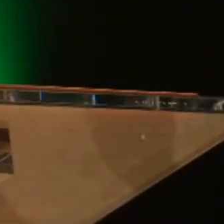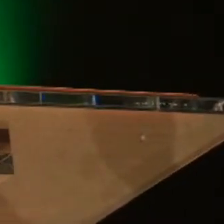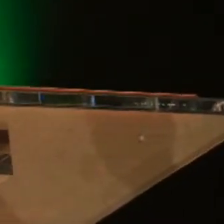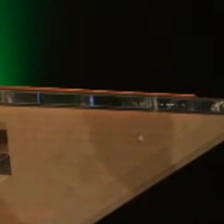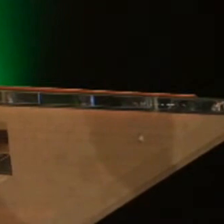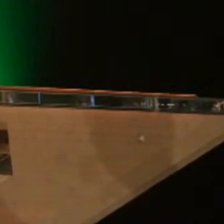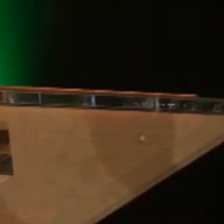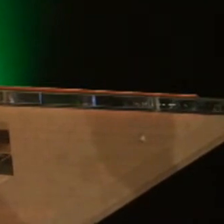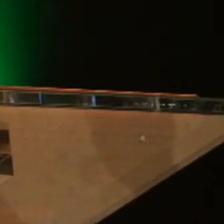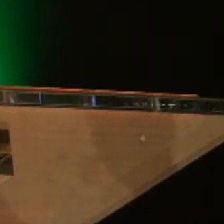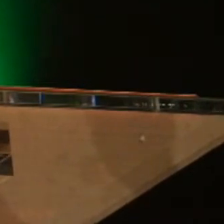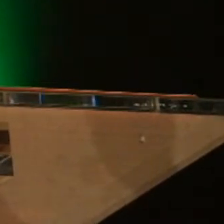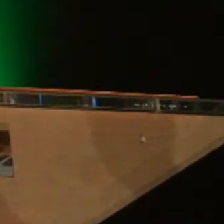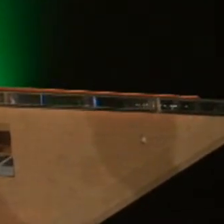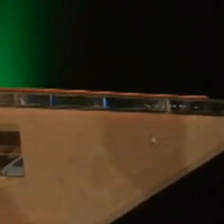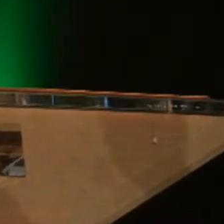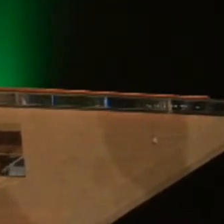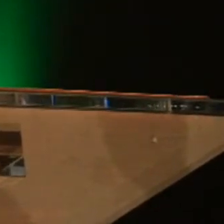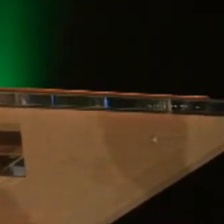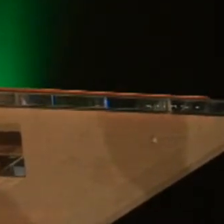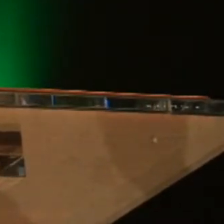é o coração duro que nos